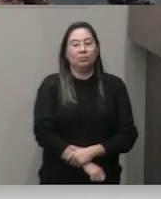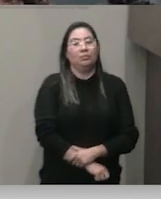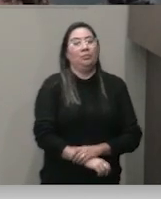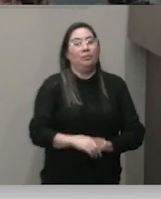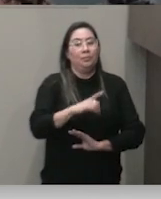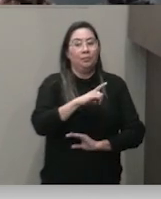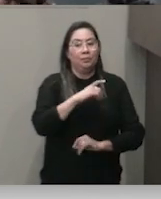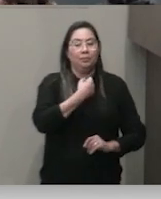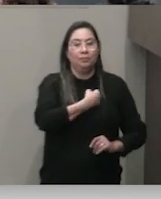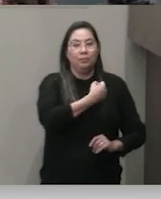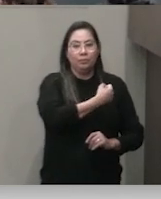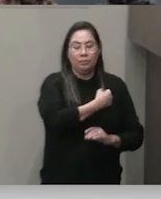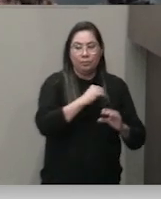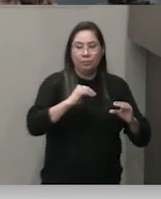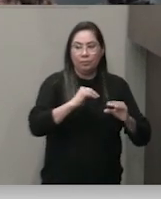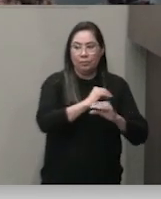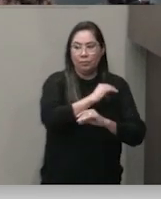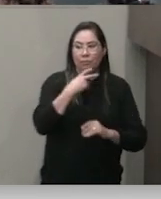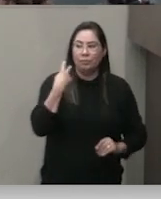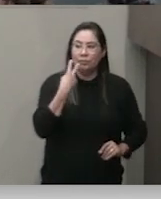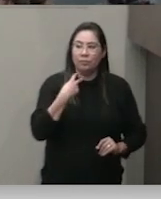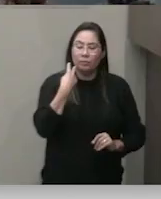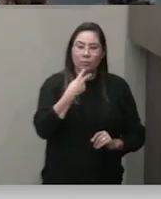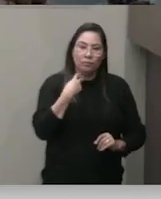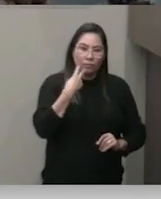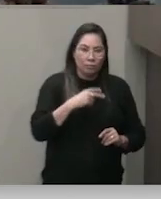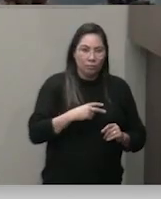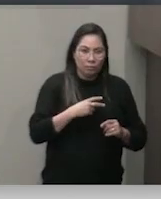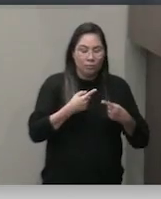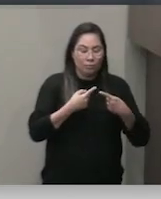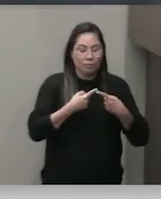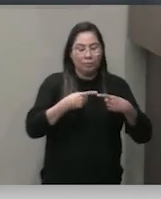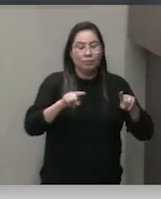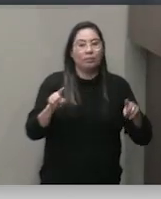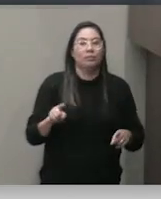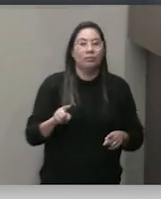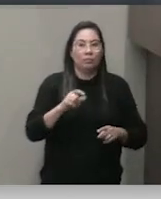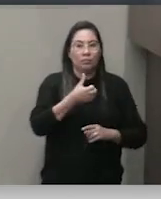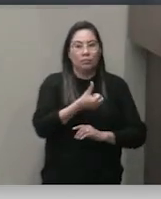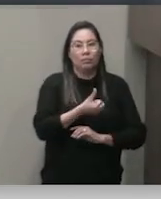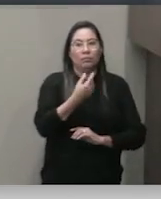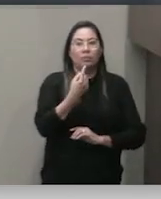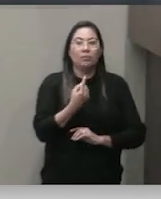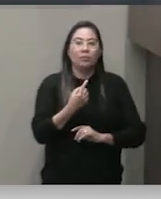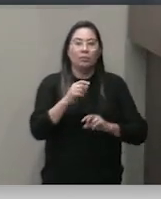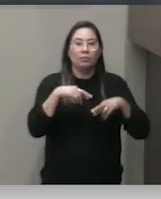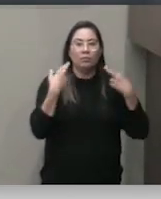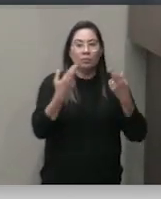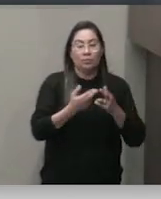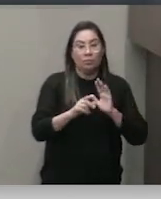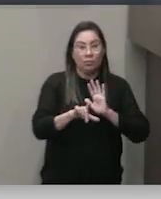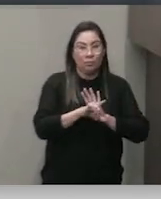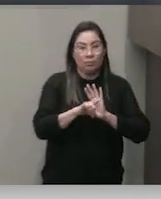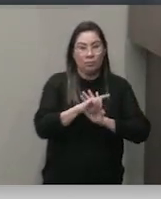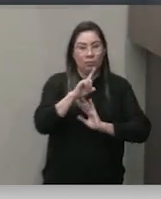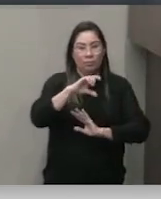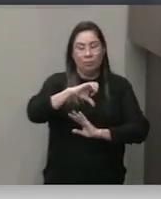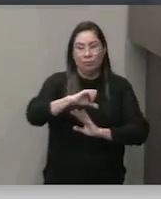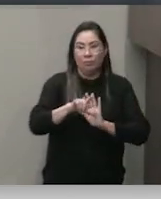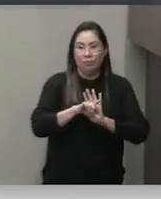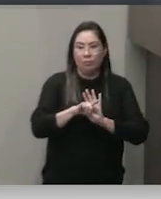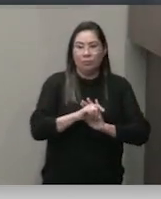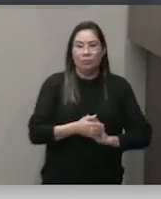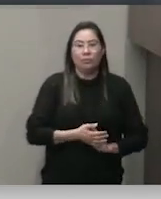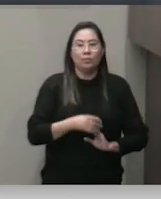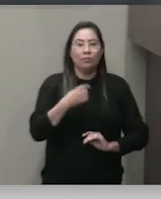Havendo número regimental invocando a proteção de Deus, declaro aberta a 61ª reunião plenária da 19ª legislatura,